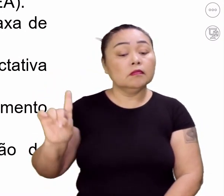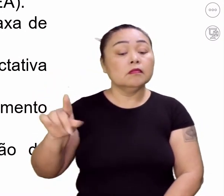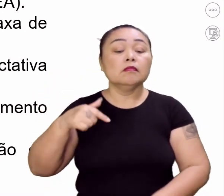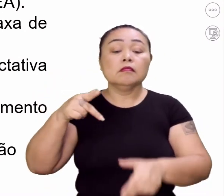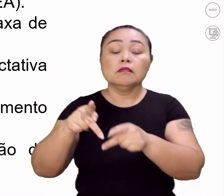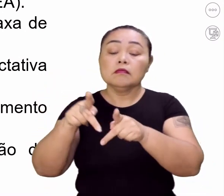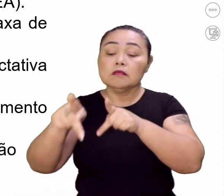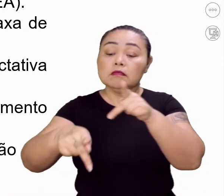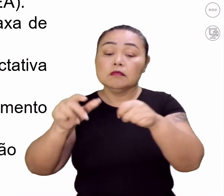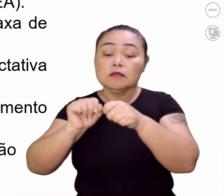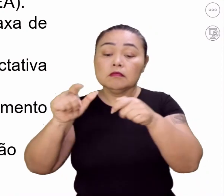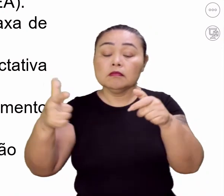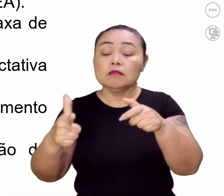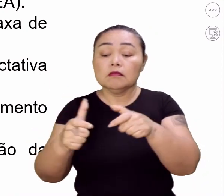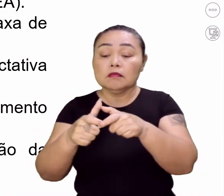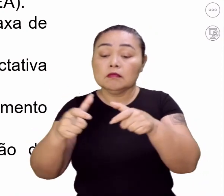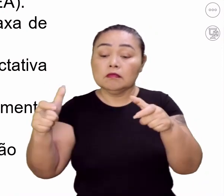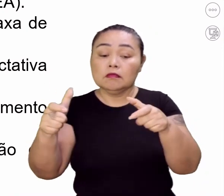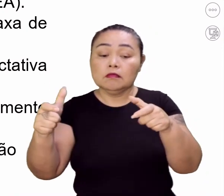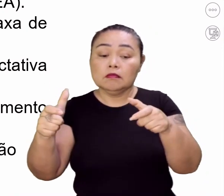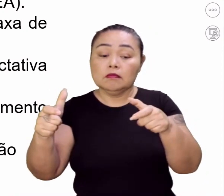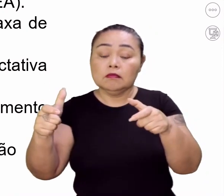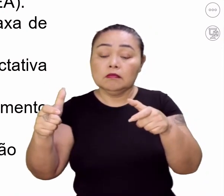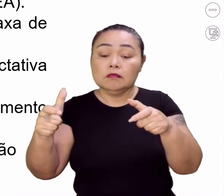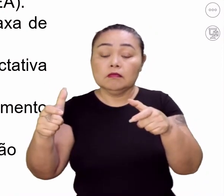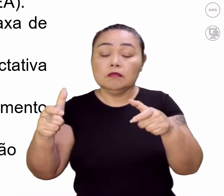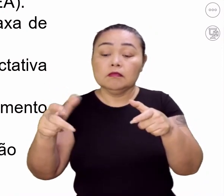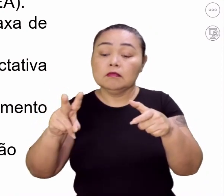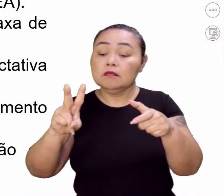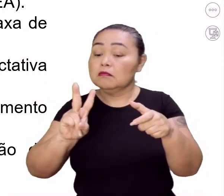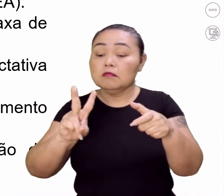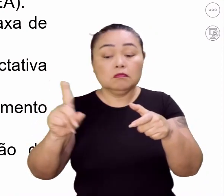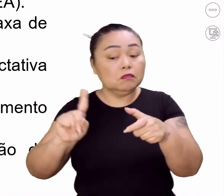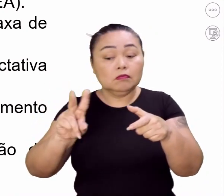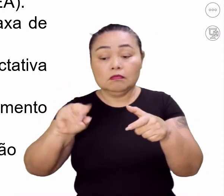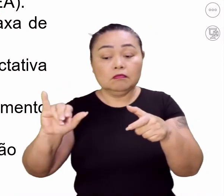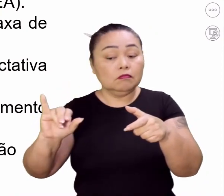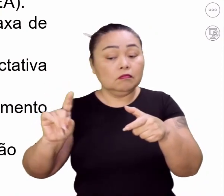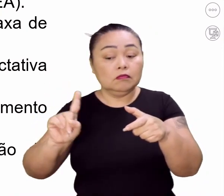economicamente ativa, se estiver aumentando, ela não vai